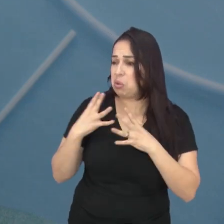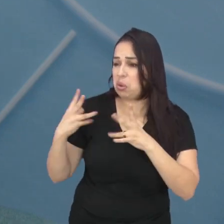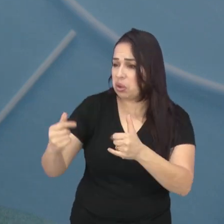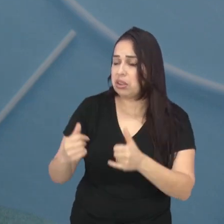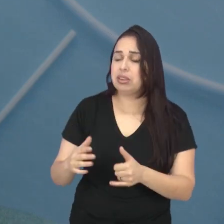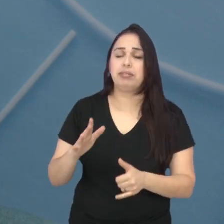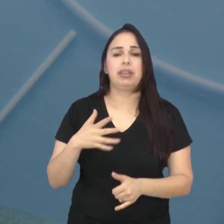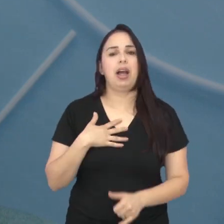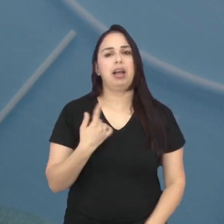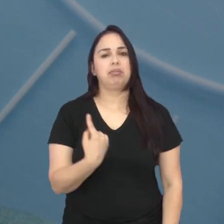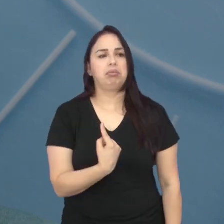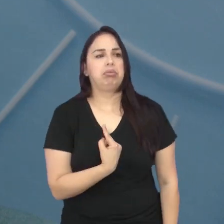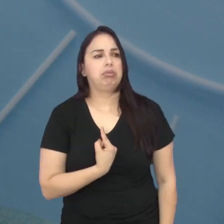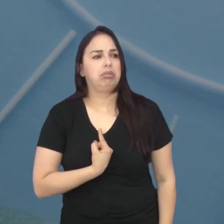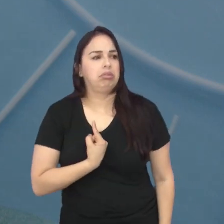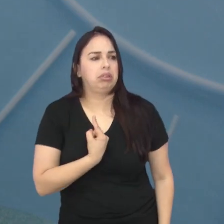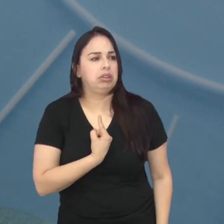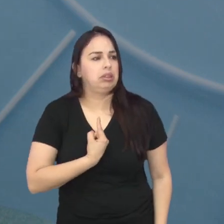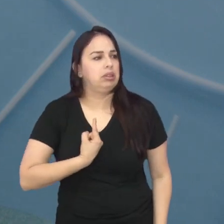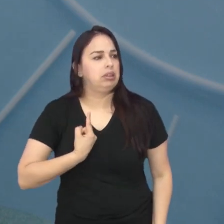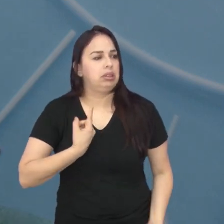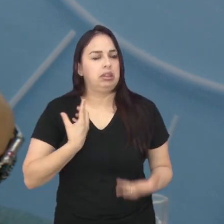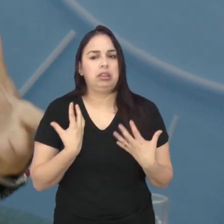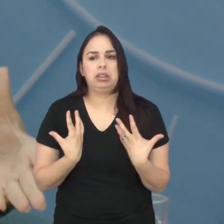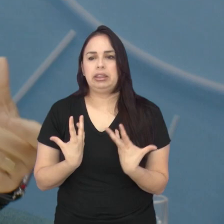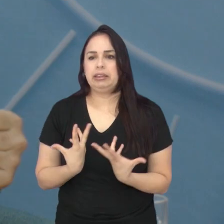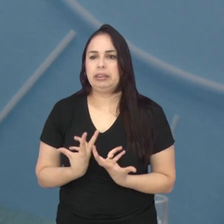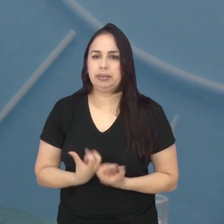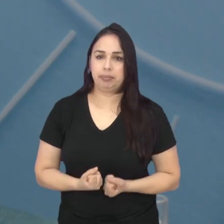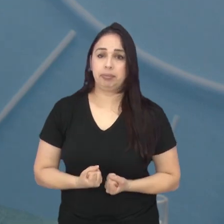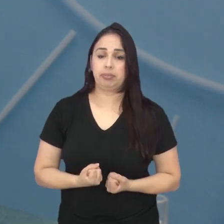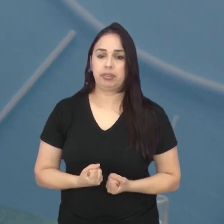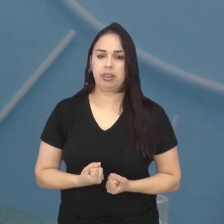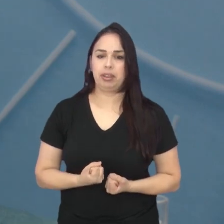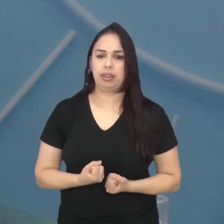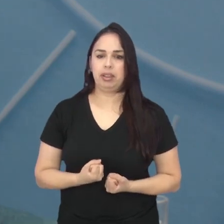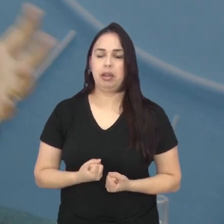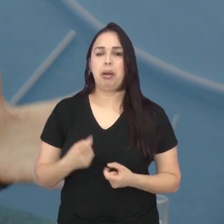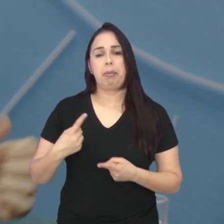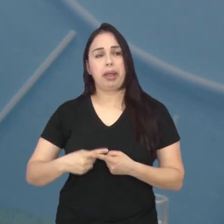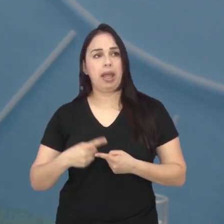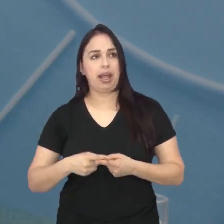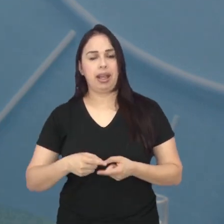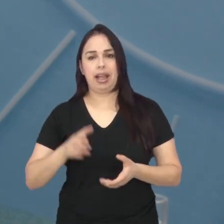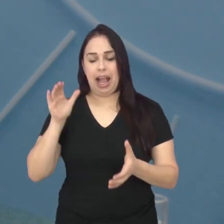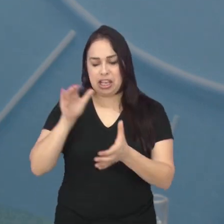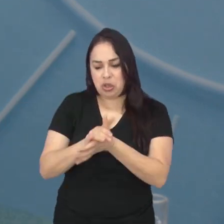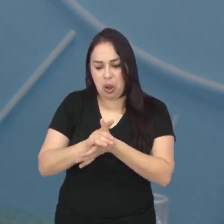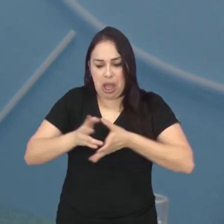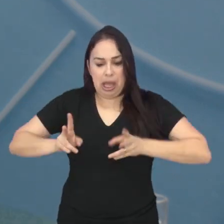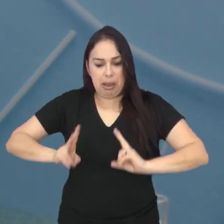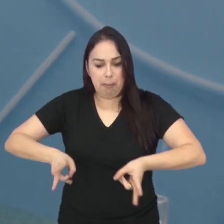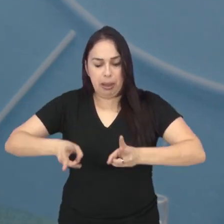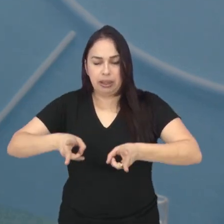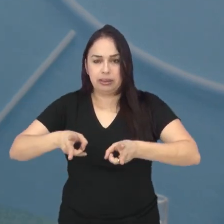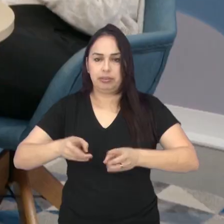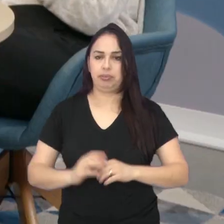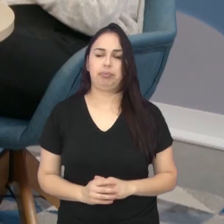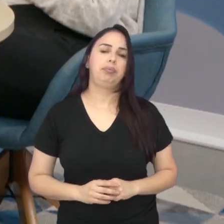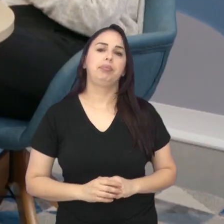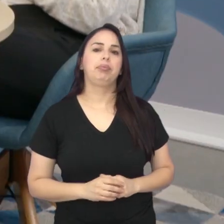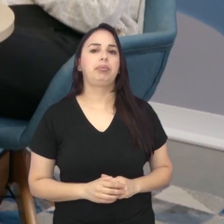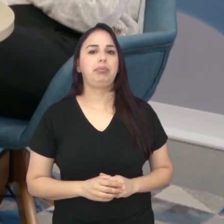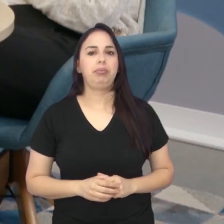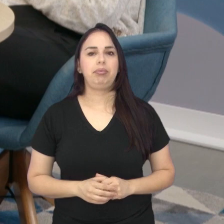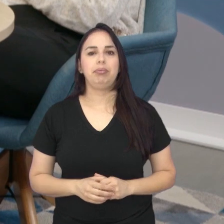achando sozinhas demais, ou tendo que se conformar com isso, ou até porque tem que ser para sempre, porque casou, vai ter que aguentar. É interessante, né, a gente